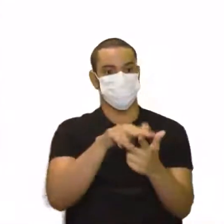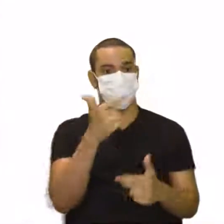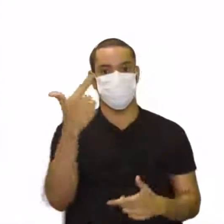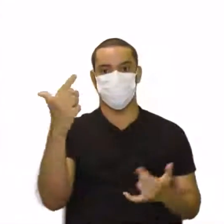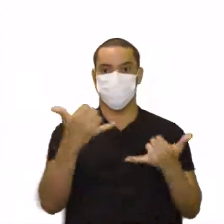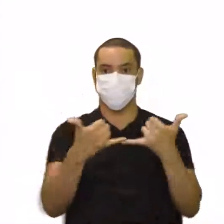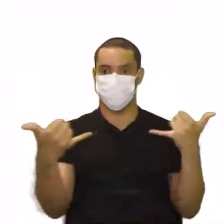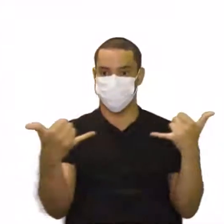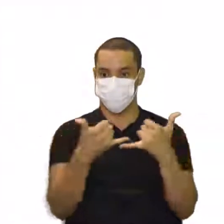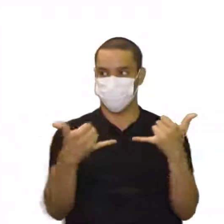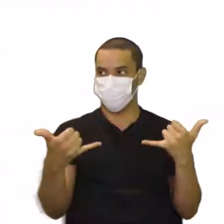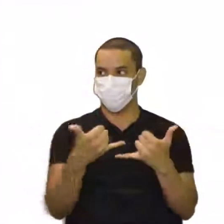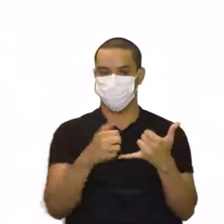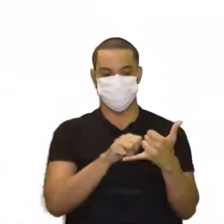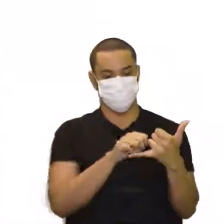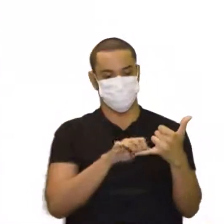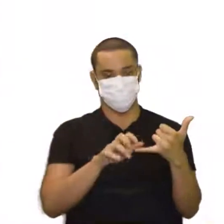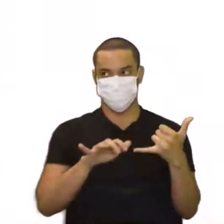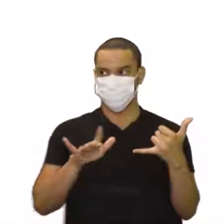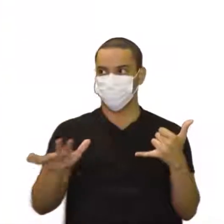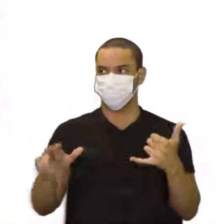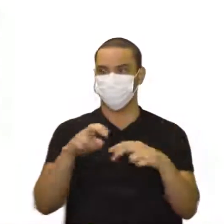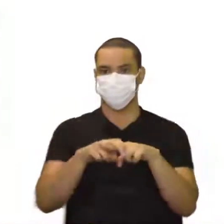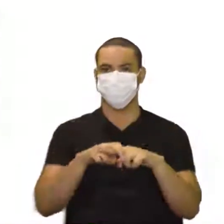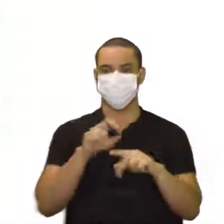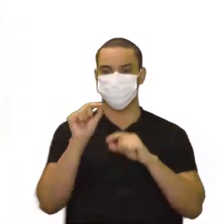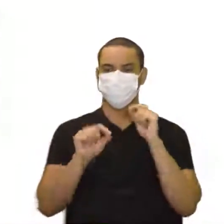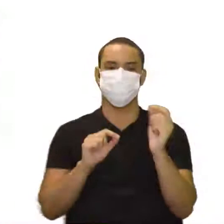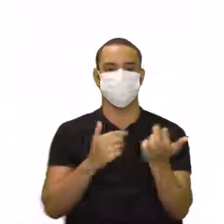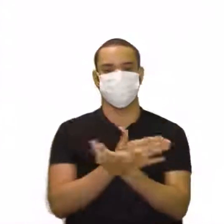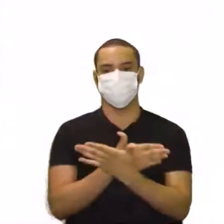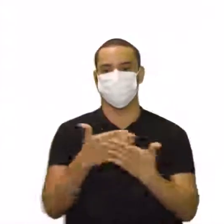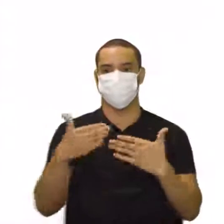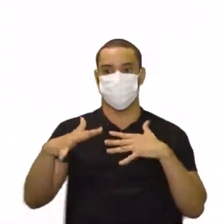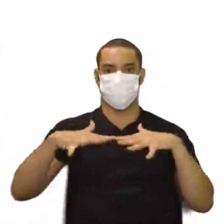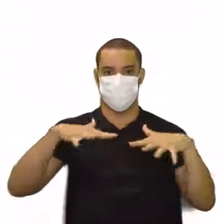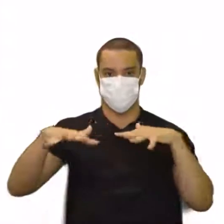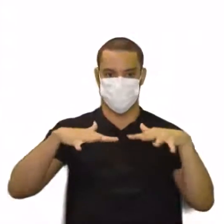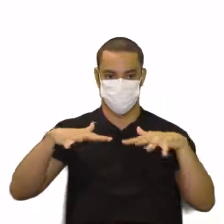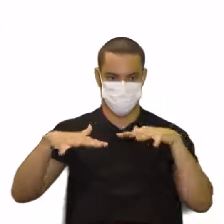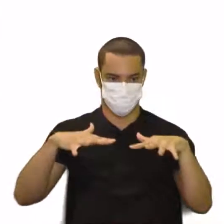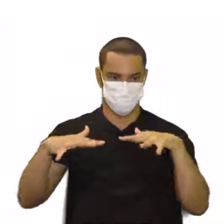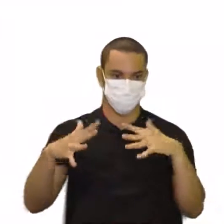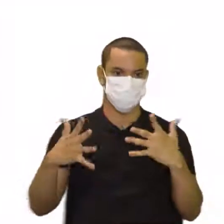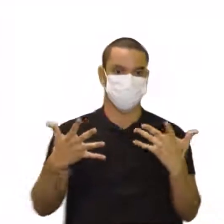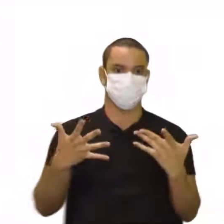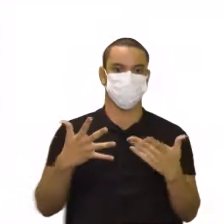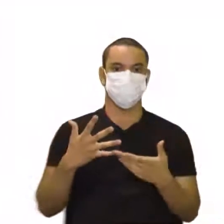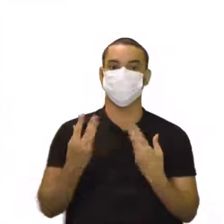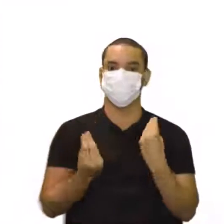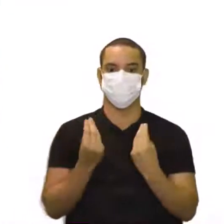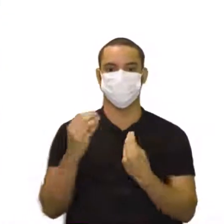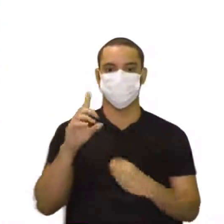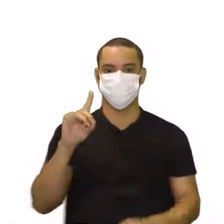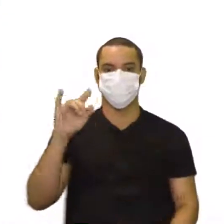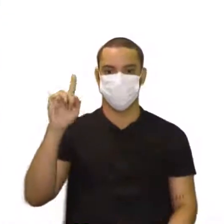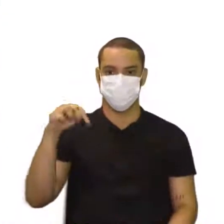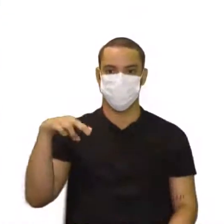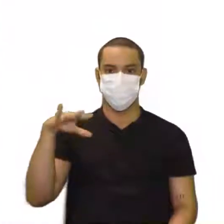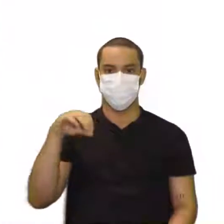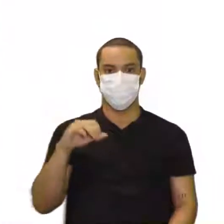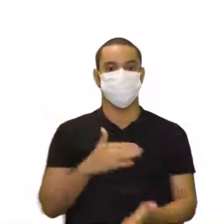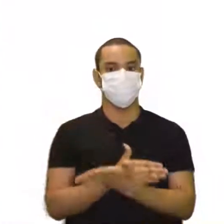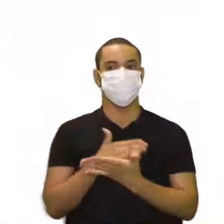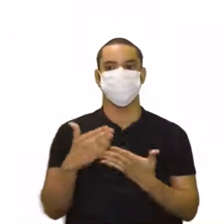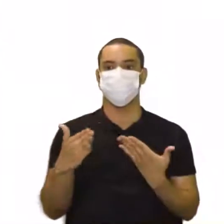fio, ok? Então aqui, pessoal, começou a movimentar esse ímã, tá? Como ali é um dínamo, vocês podem perceber um eixo, então